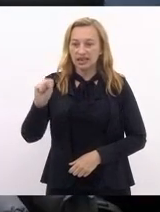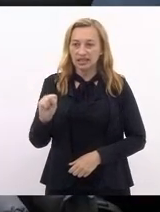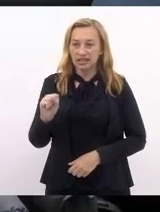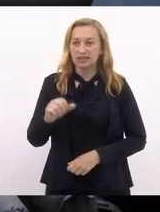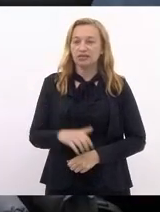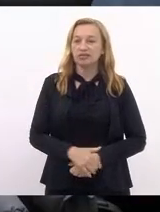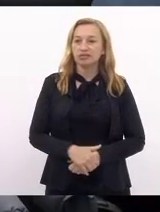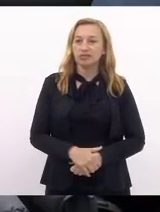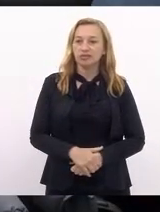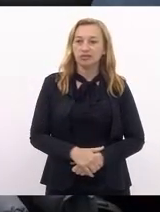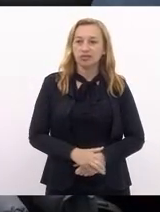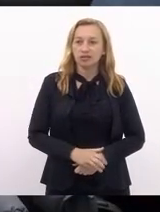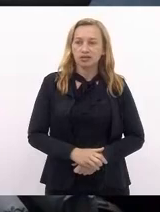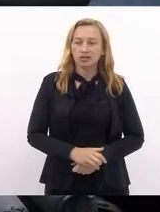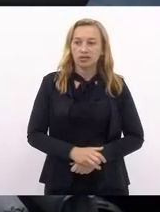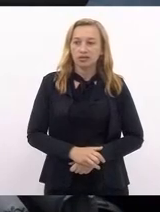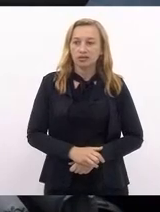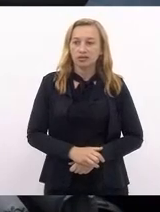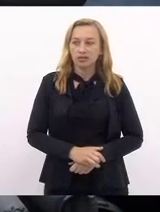E